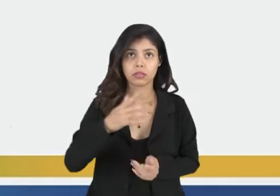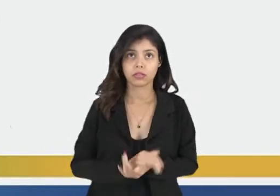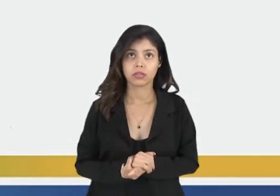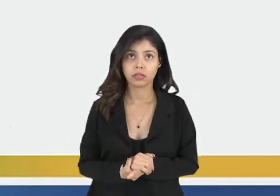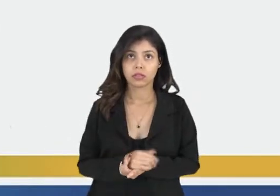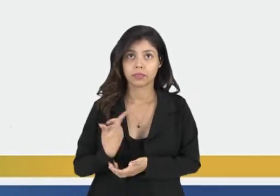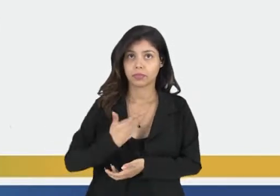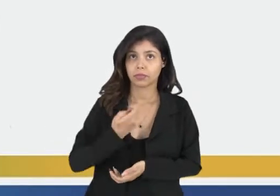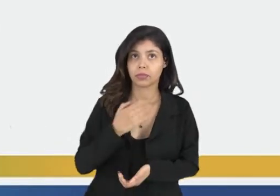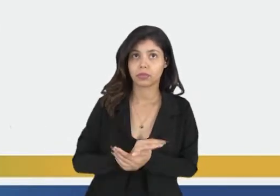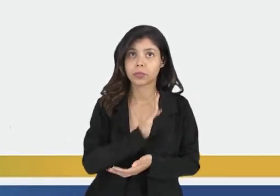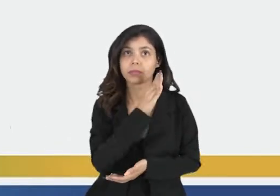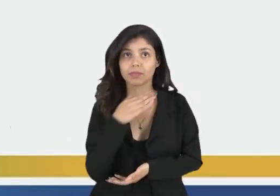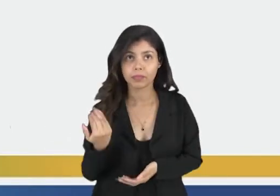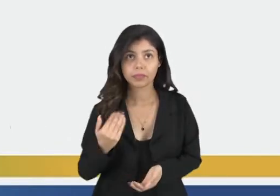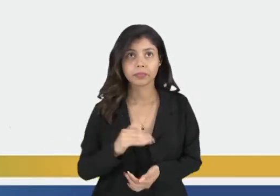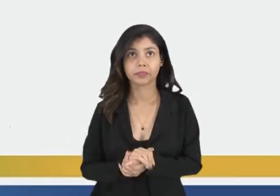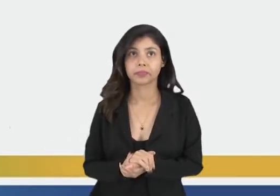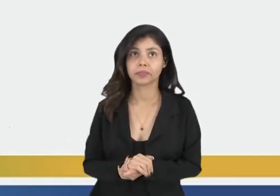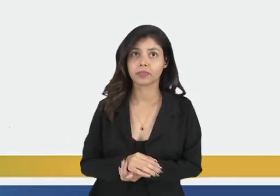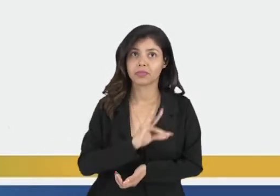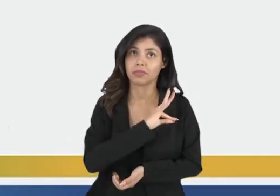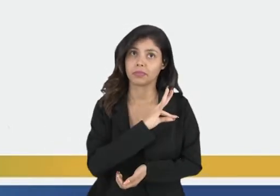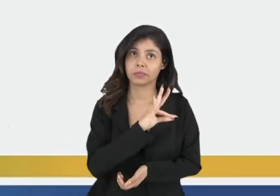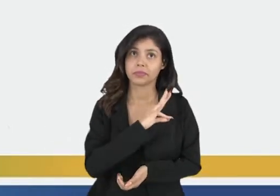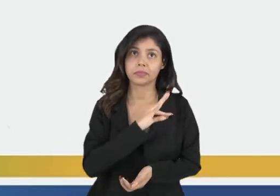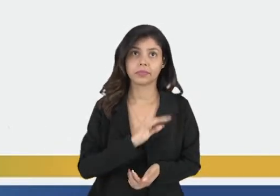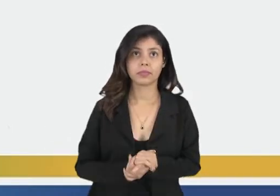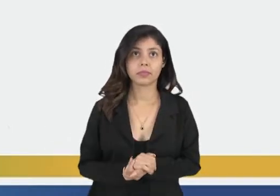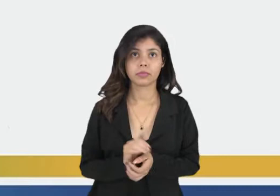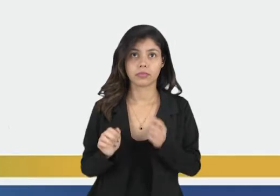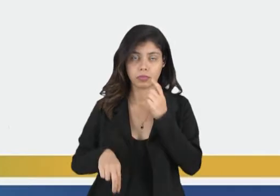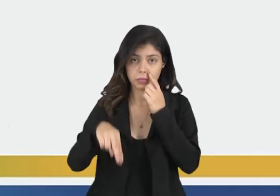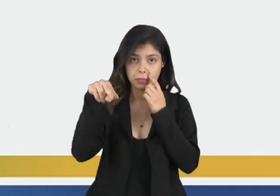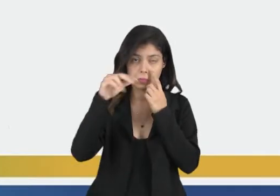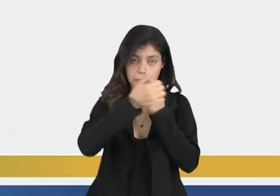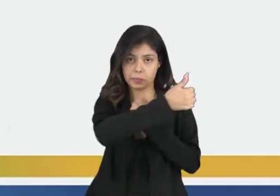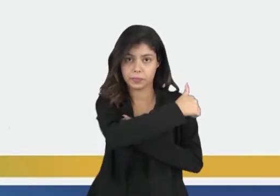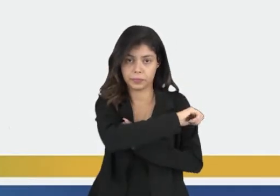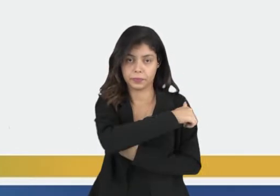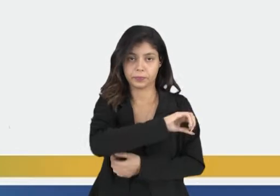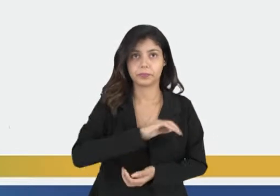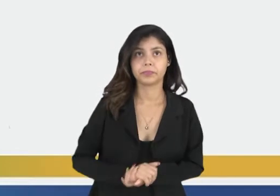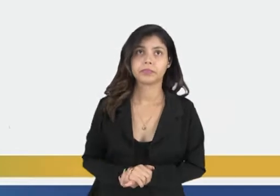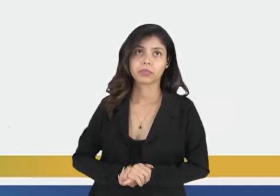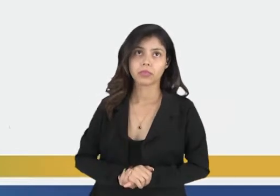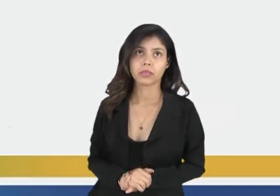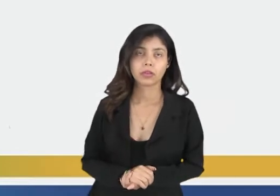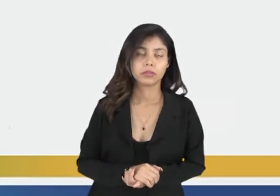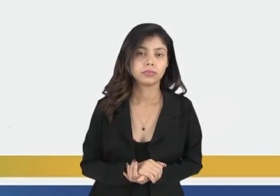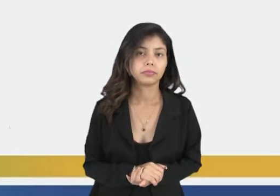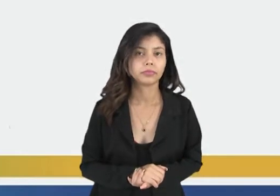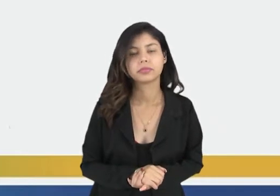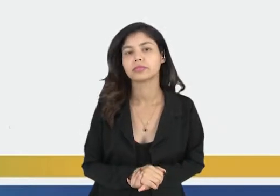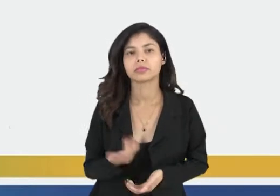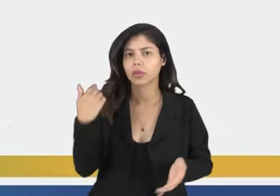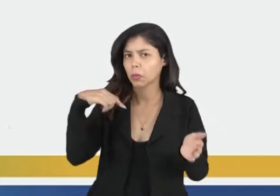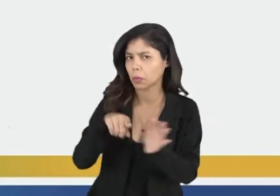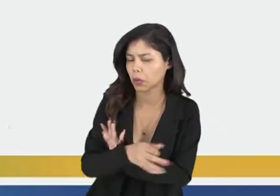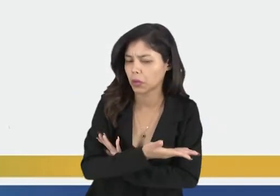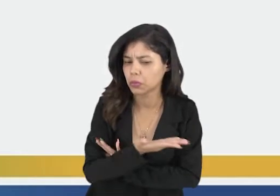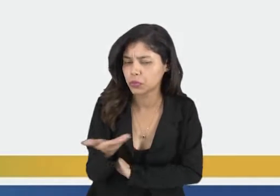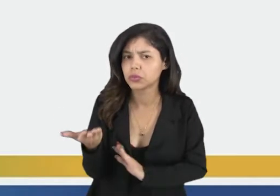24 anos é baleada e morre em meio à operação policial na zona norte do Rio. Vou fazer